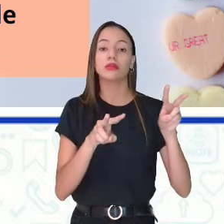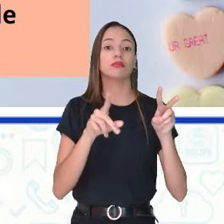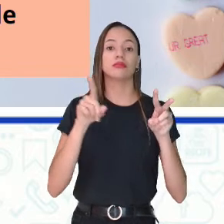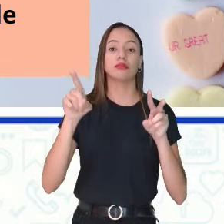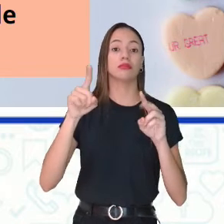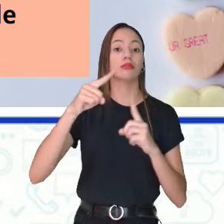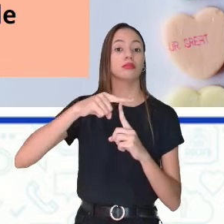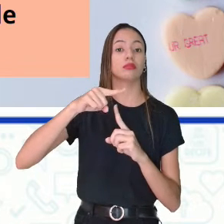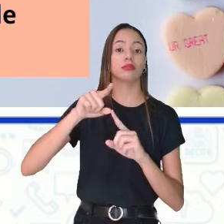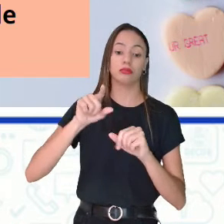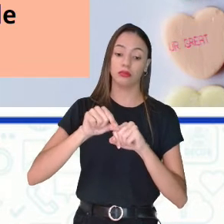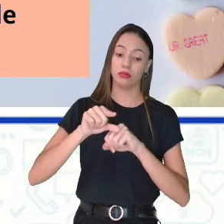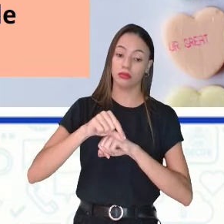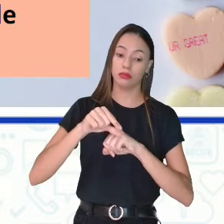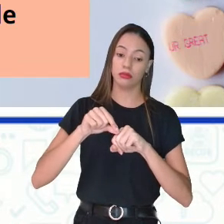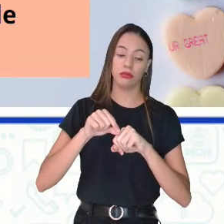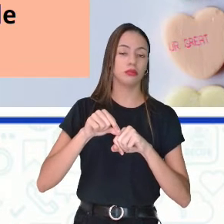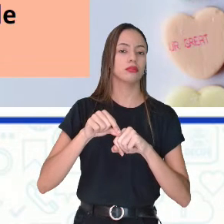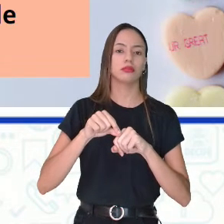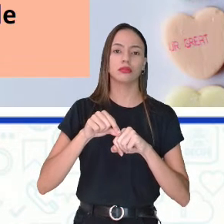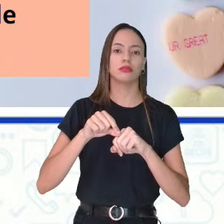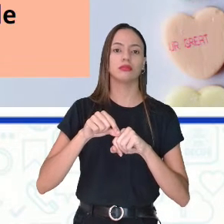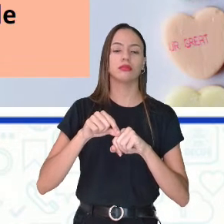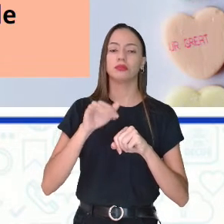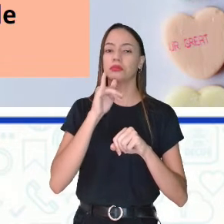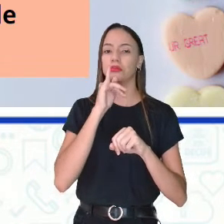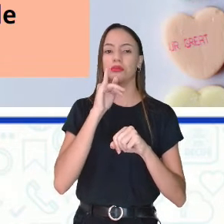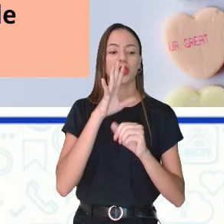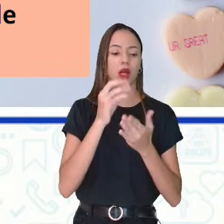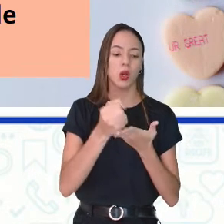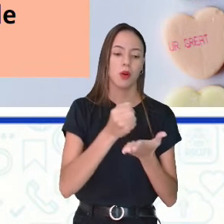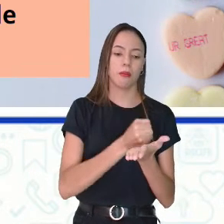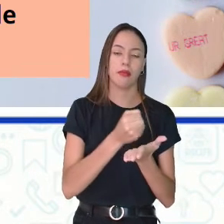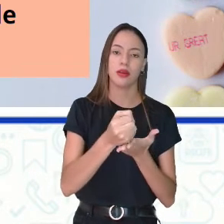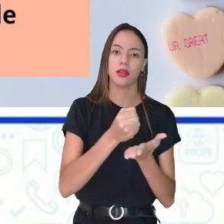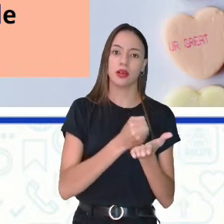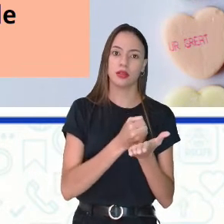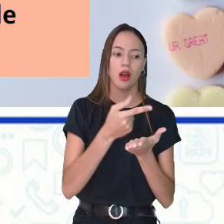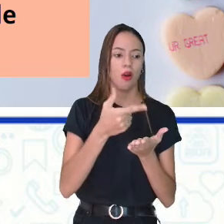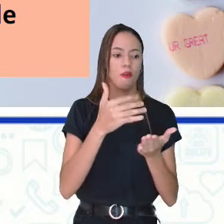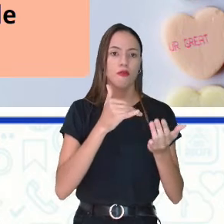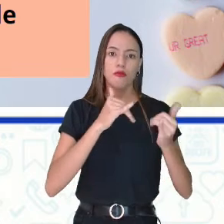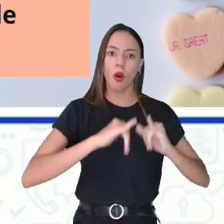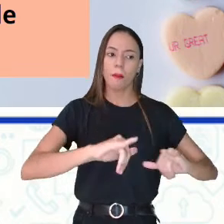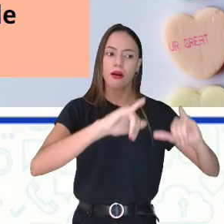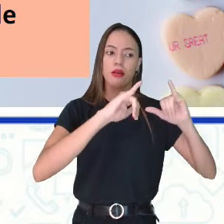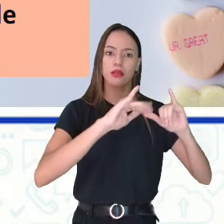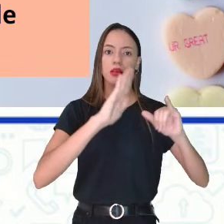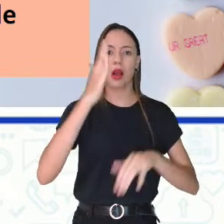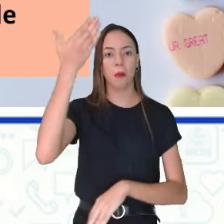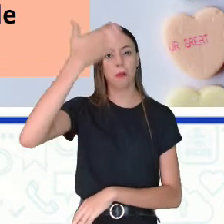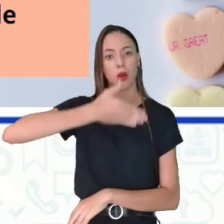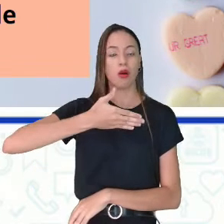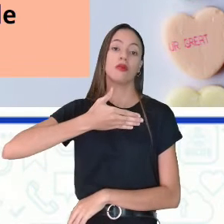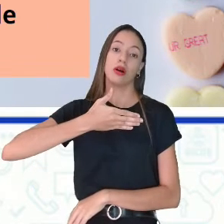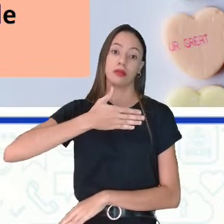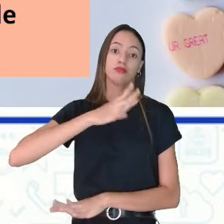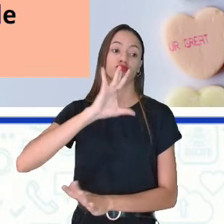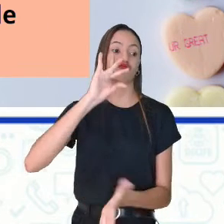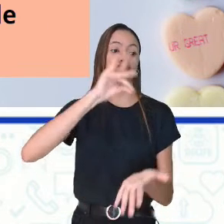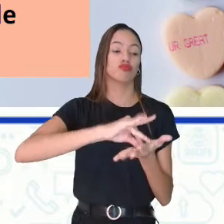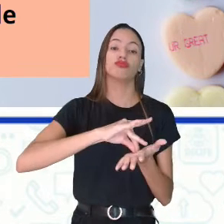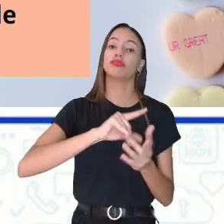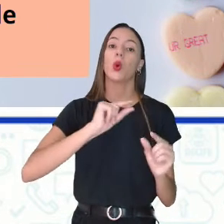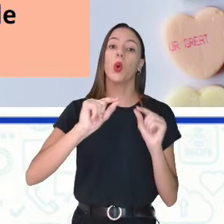é fundamentada na documentação com dados que comprovam ou confirmam a sua